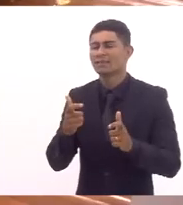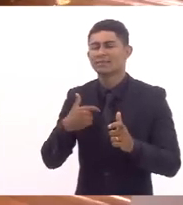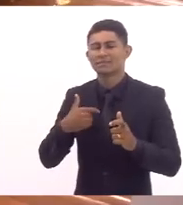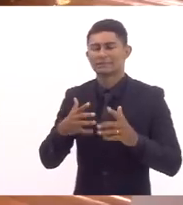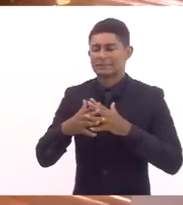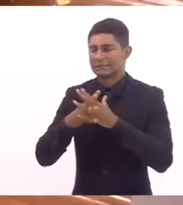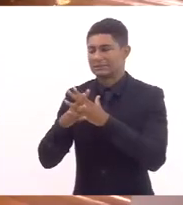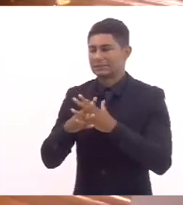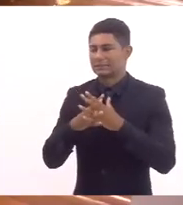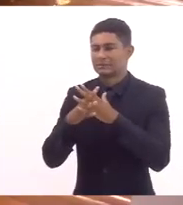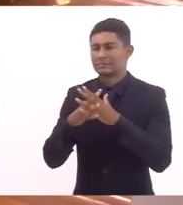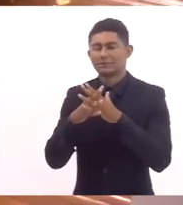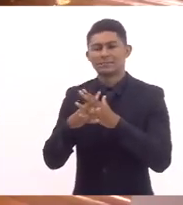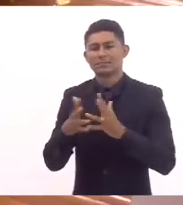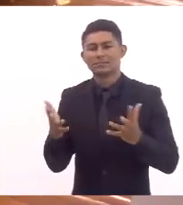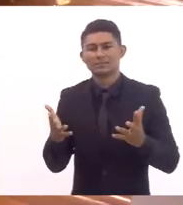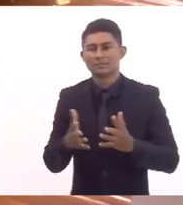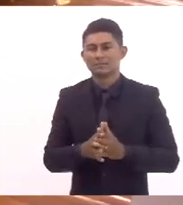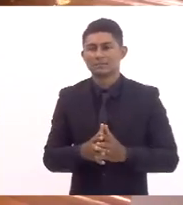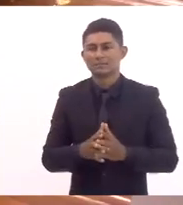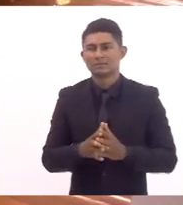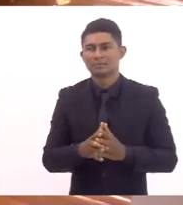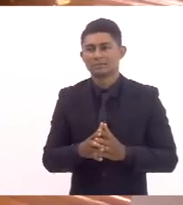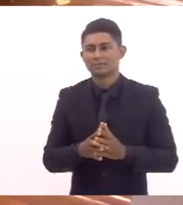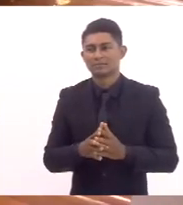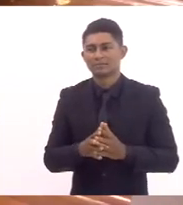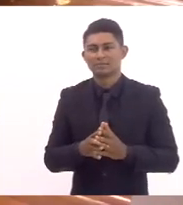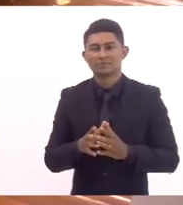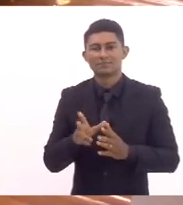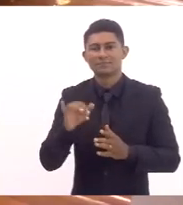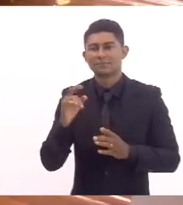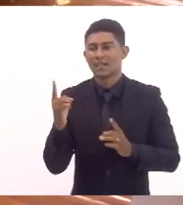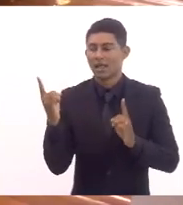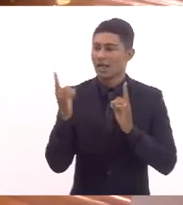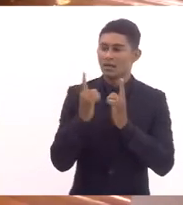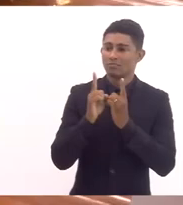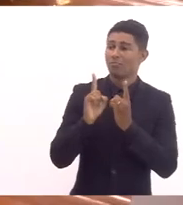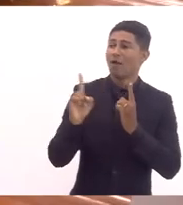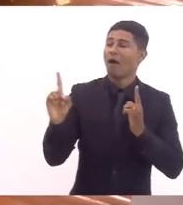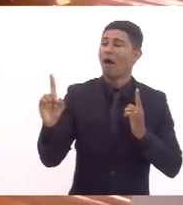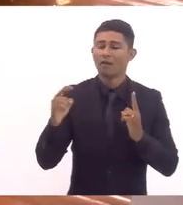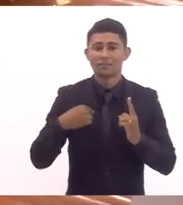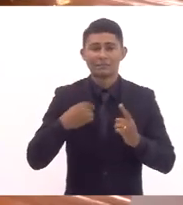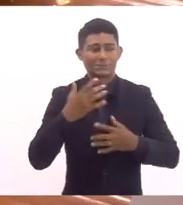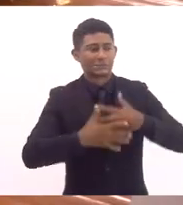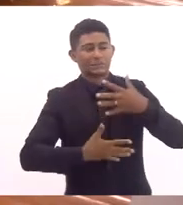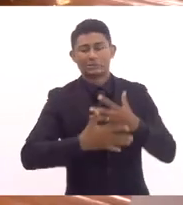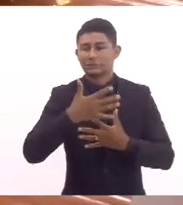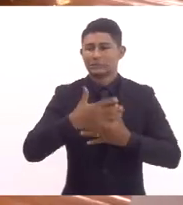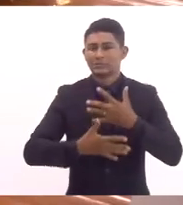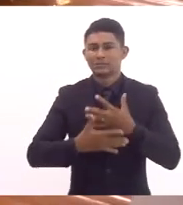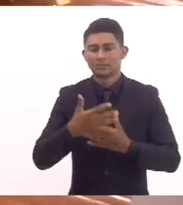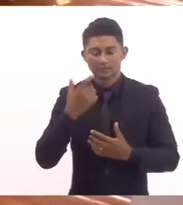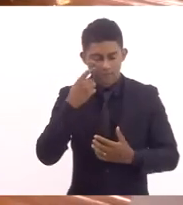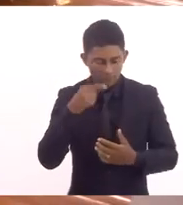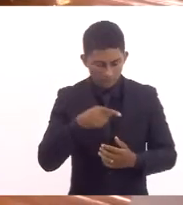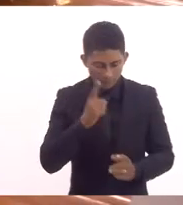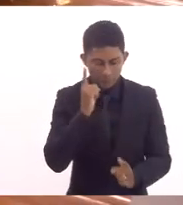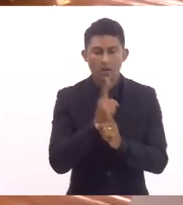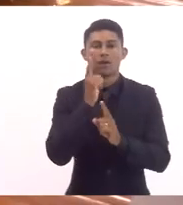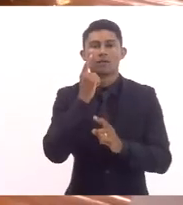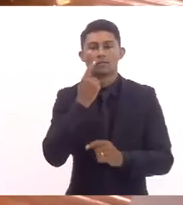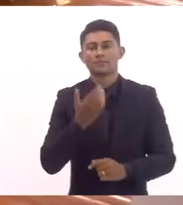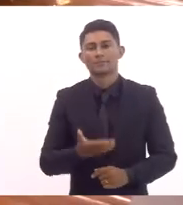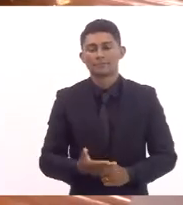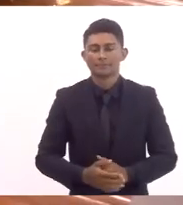perdi aqui a a Morgana me deixa sozinha me perco completamente aqui tá aqui tá aqui tá aqui